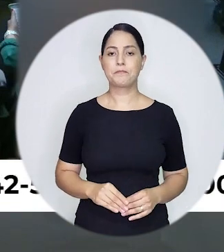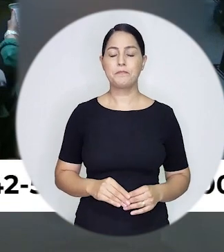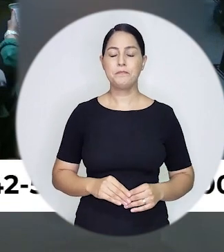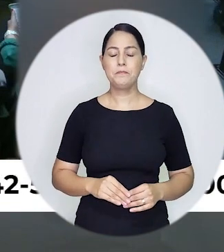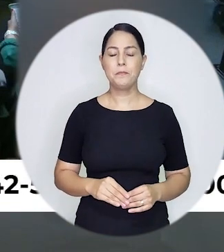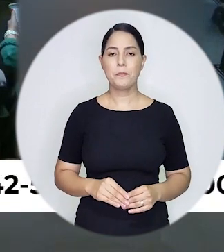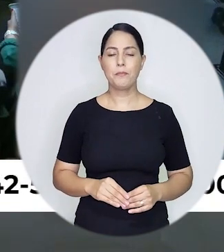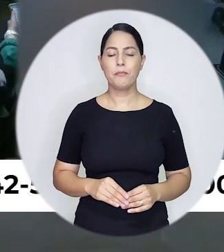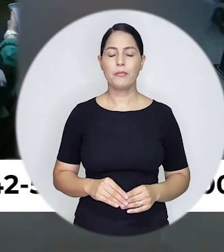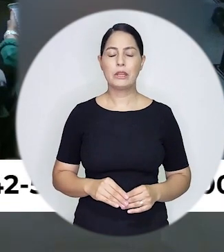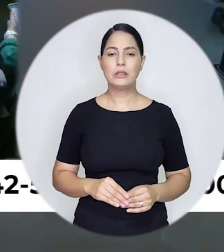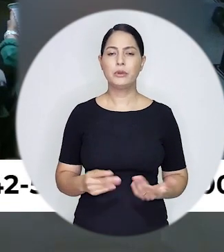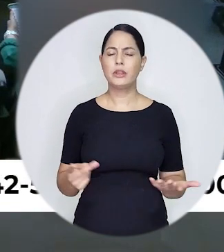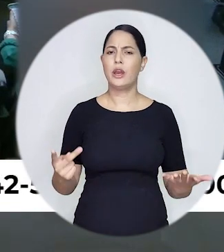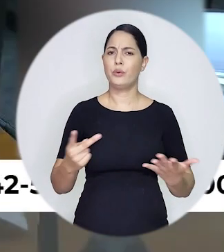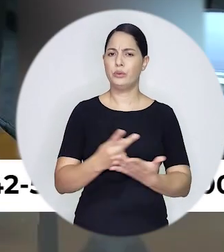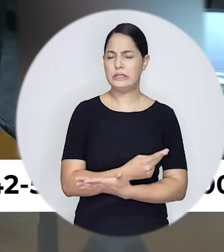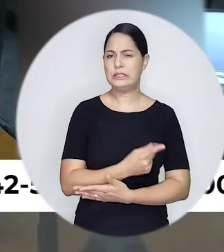um caso